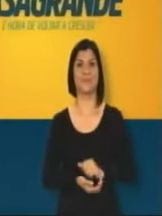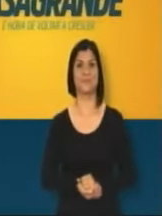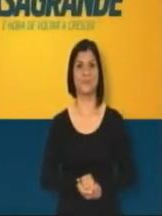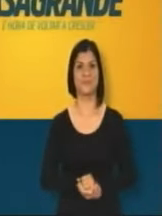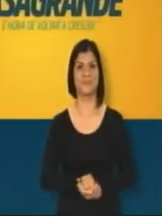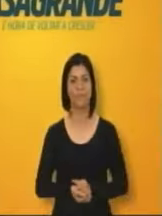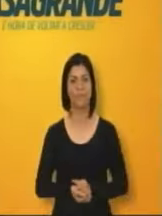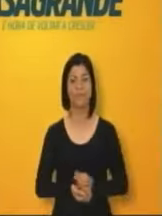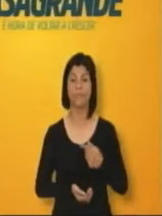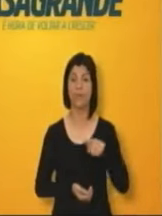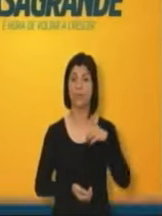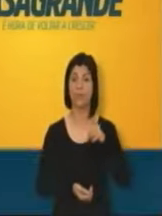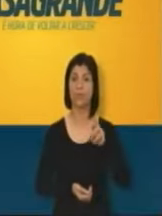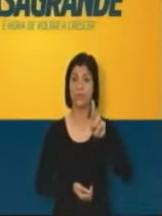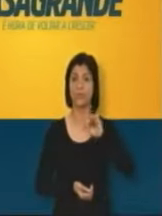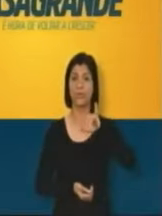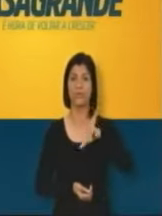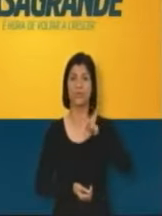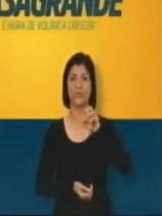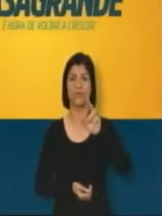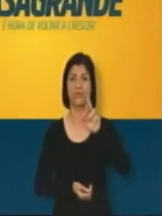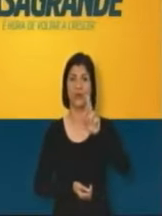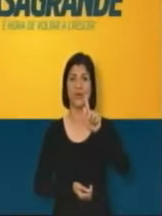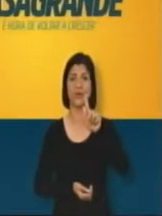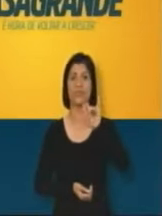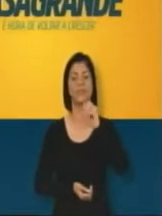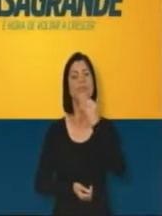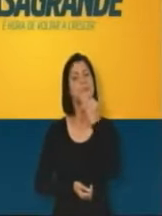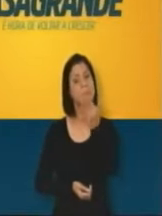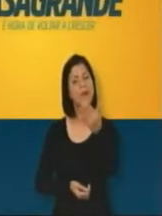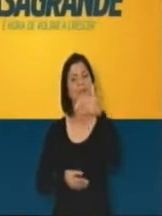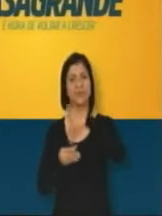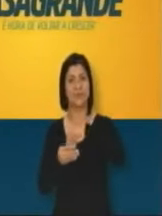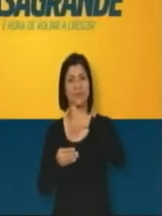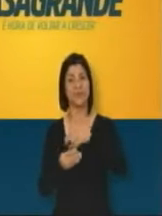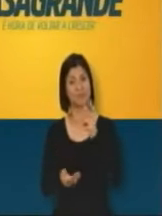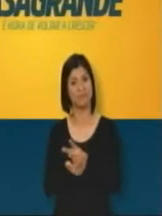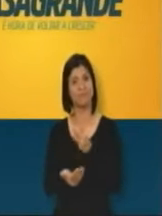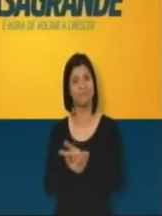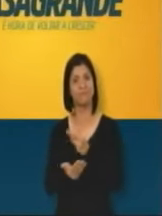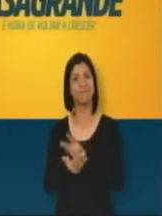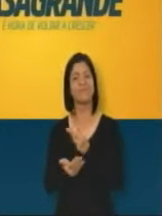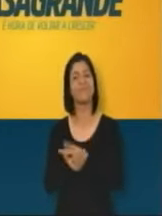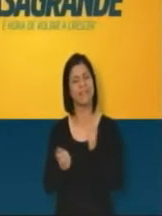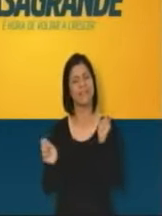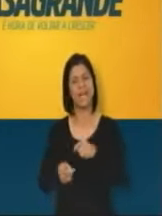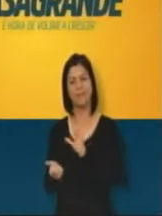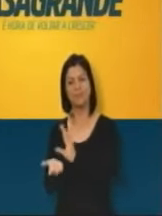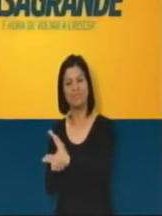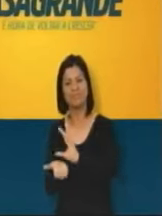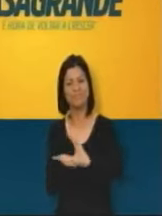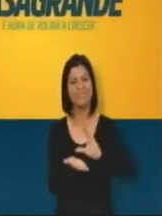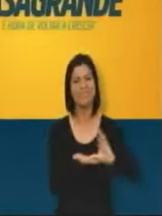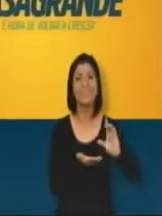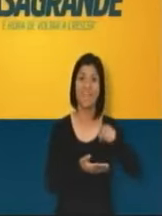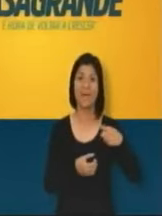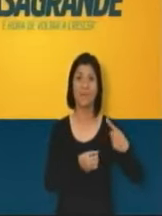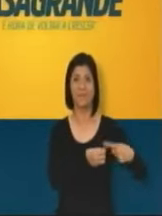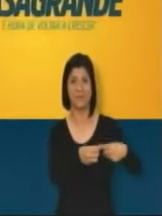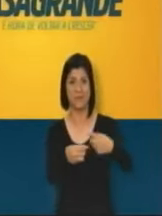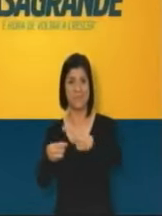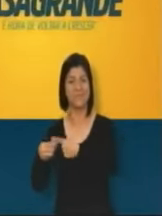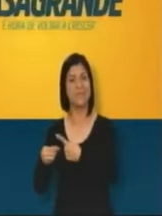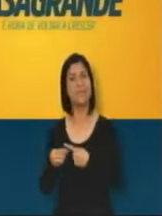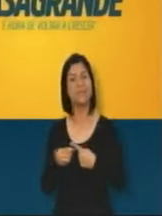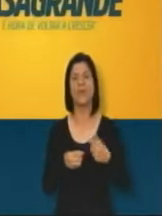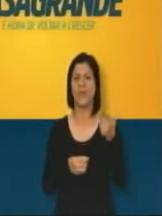7788. Sou o Dr. Jorge Silva, peço o seu voto para continuar trazendo recursos para os nossos municípios